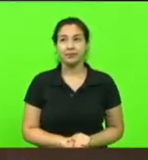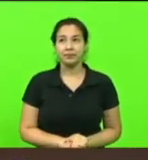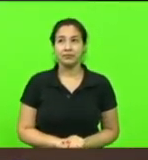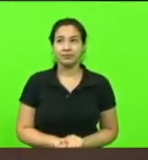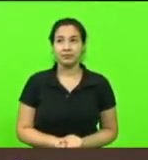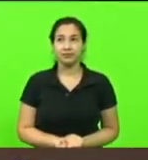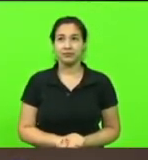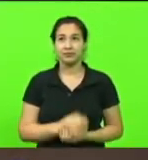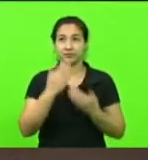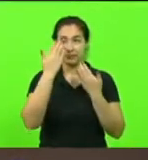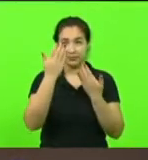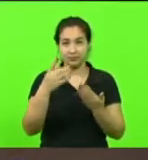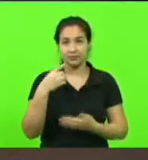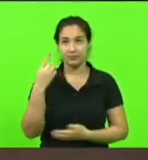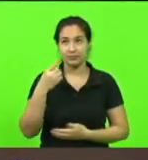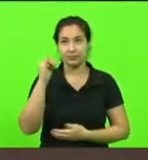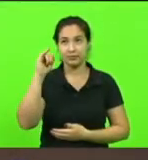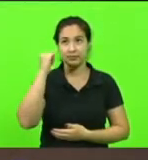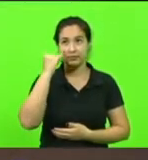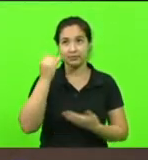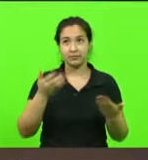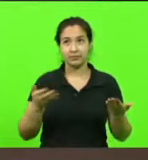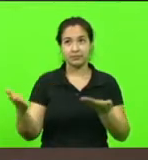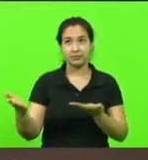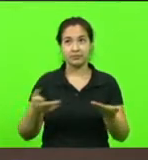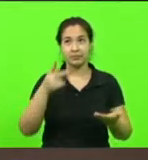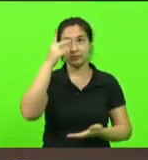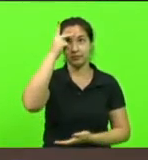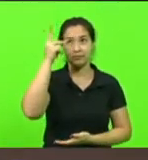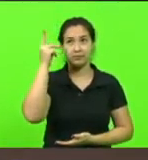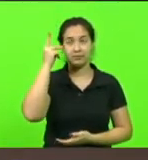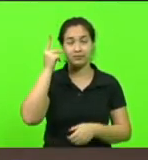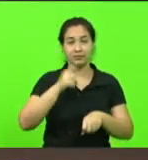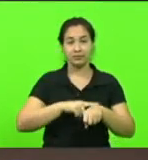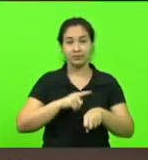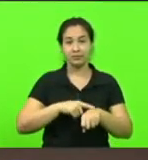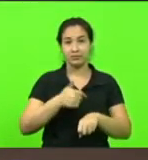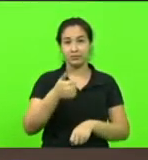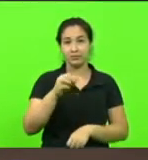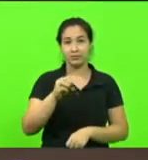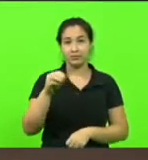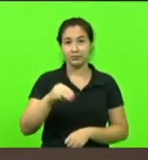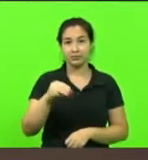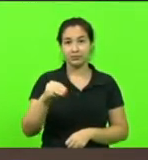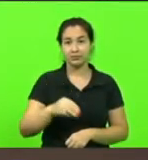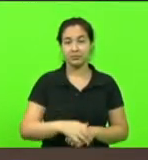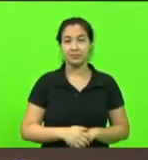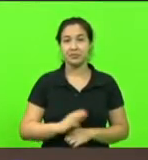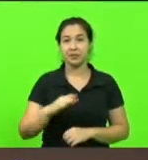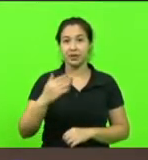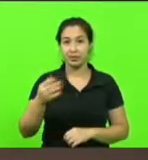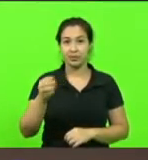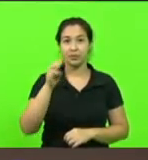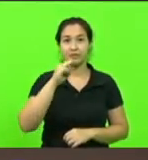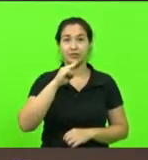Obrigado, deputado Jessé Lopes. Com a palavra, a deputada Paulinha, que tem pelo tempo de até 10 minutos. Logo depois, o deputado Maurício Kudillac.